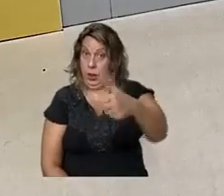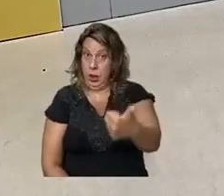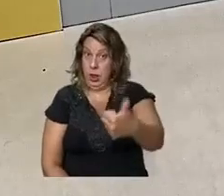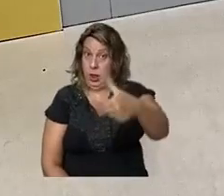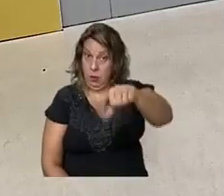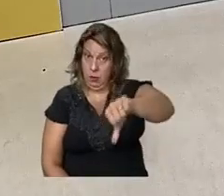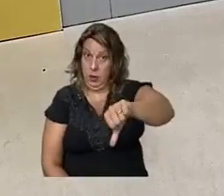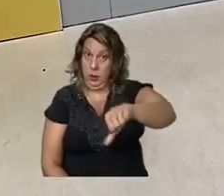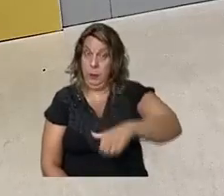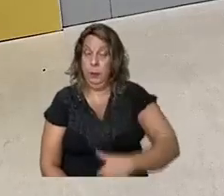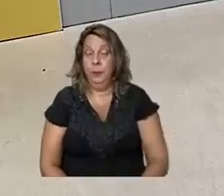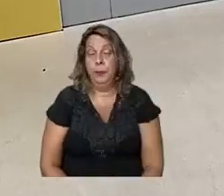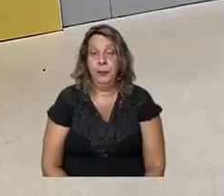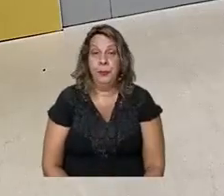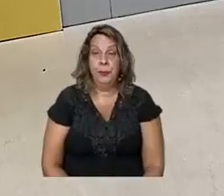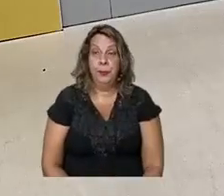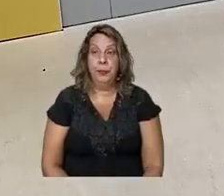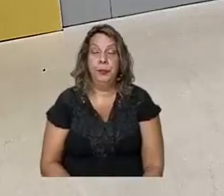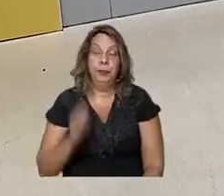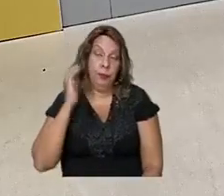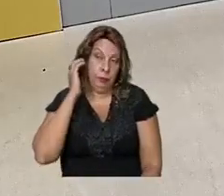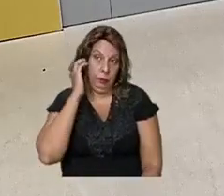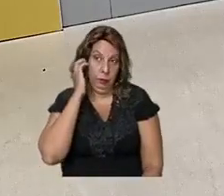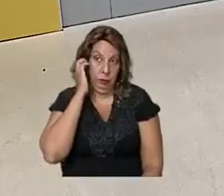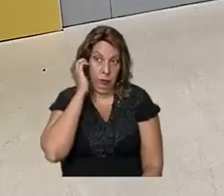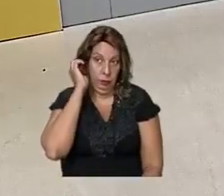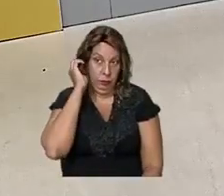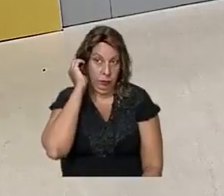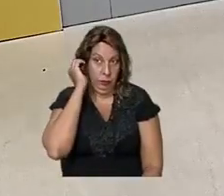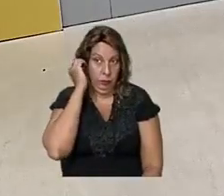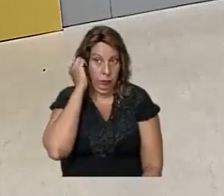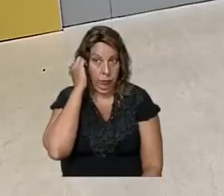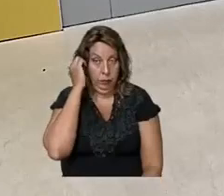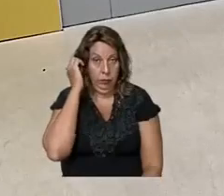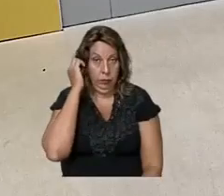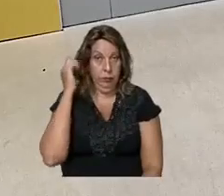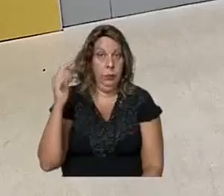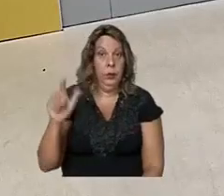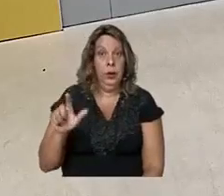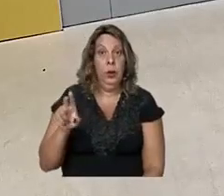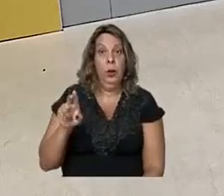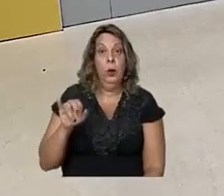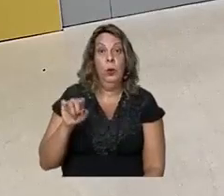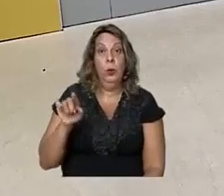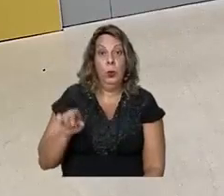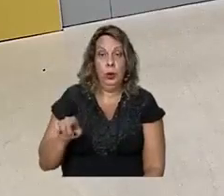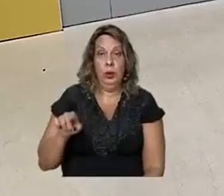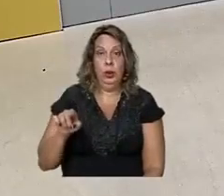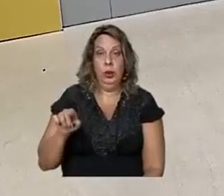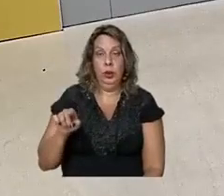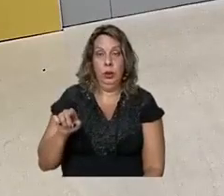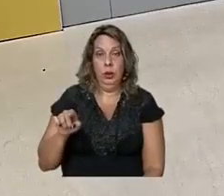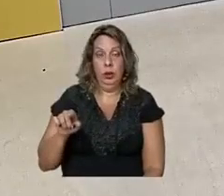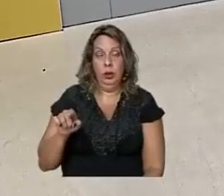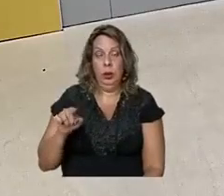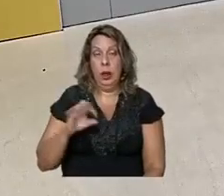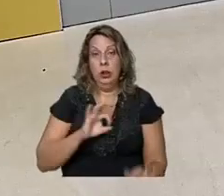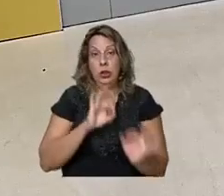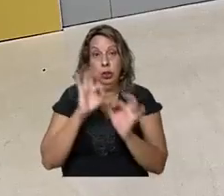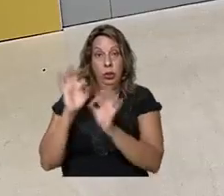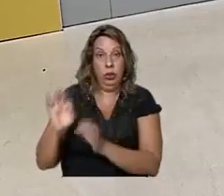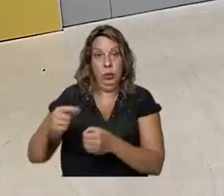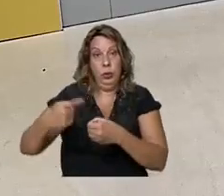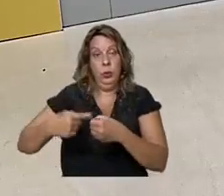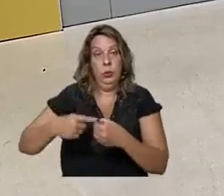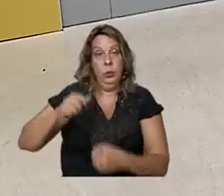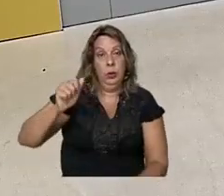19, 19, 19. O Luiz Carlos e a Kari lá em Aquidabã assistindo, marquem aí número 40,